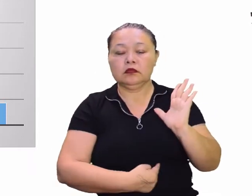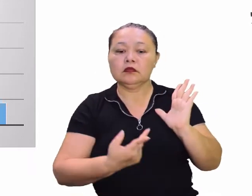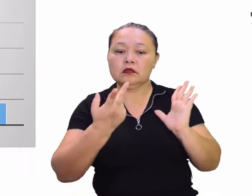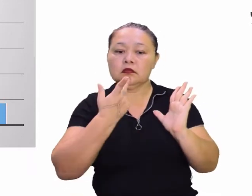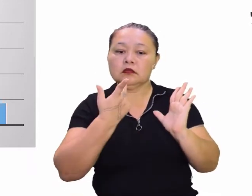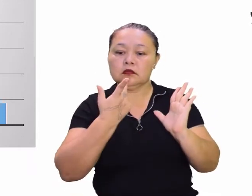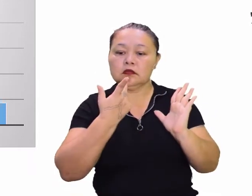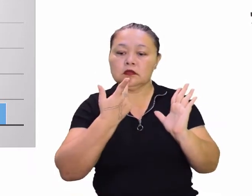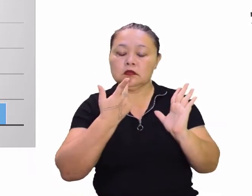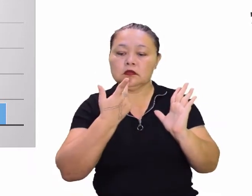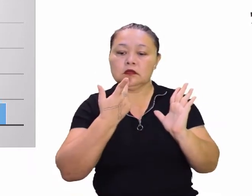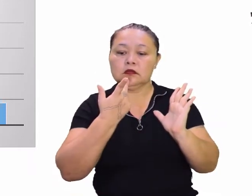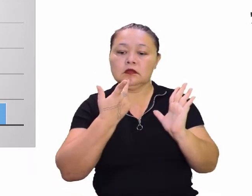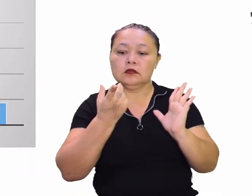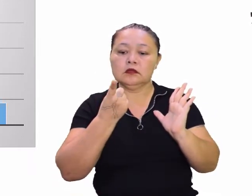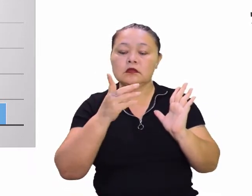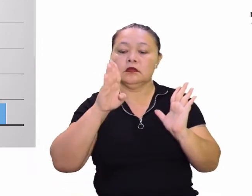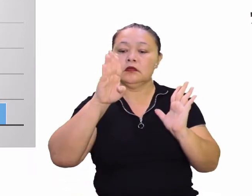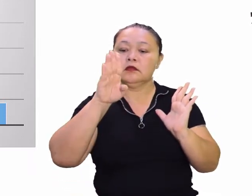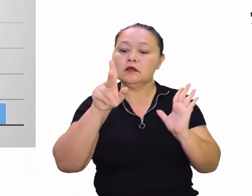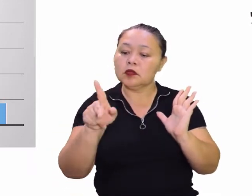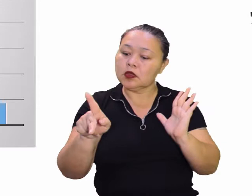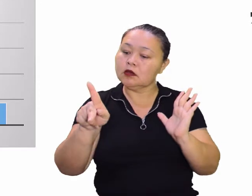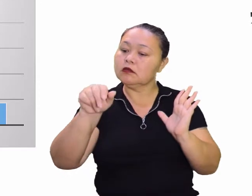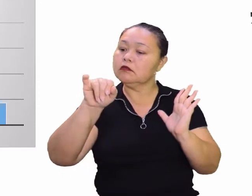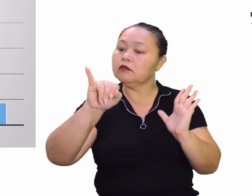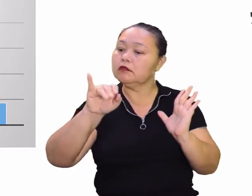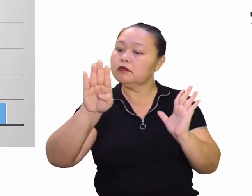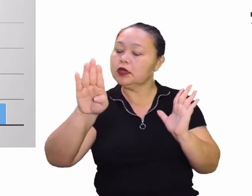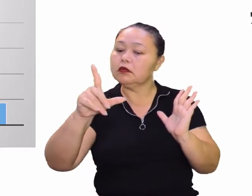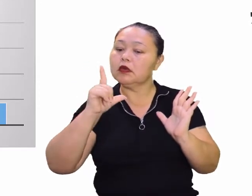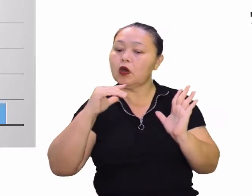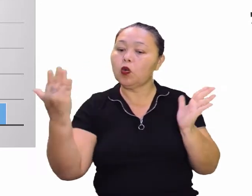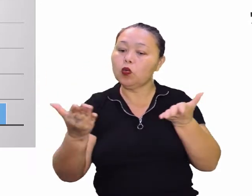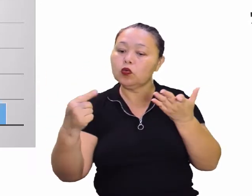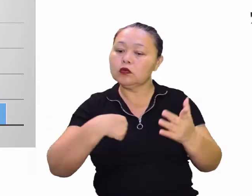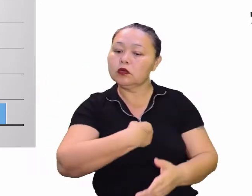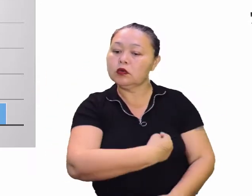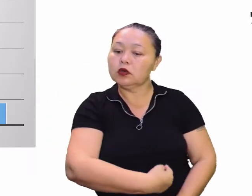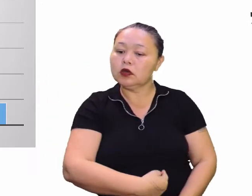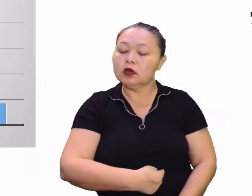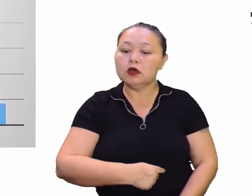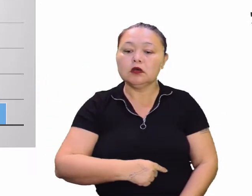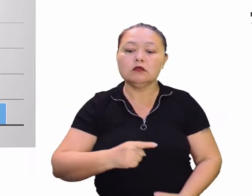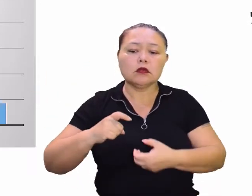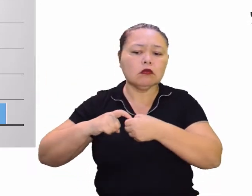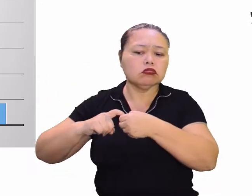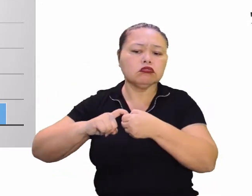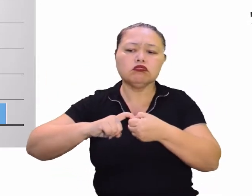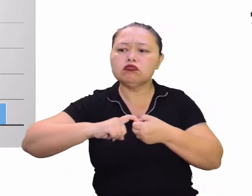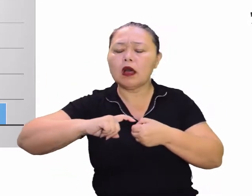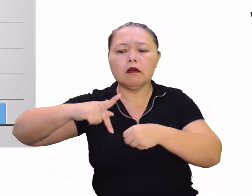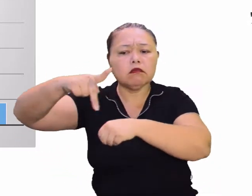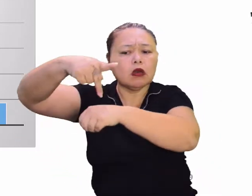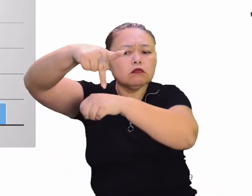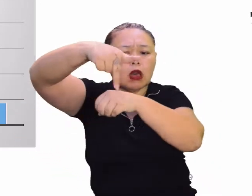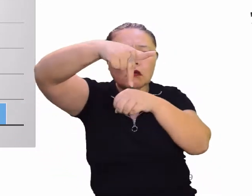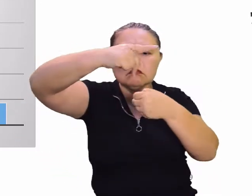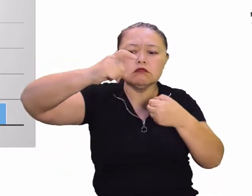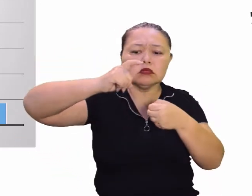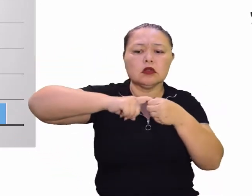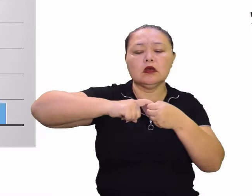está falando aí sobre o PIB, mas a China hoje, ela tem parceria com diversos países, além